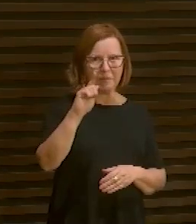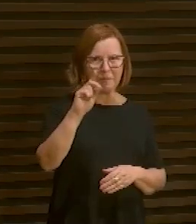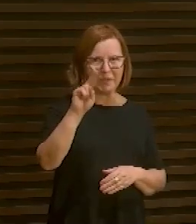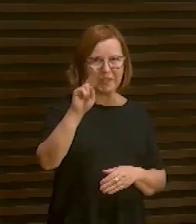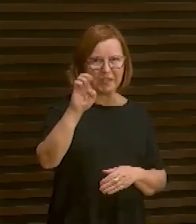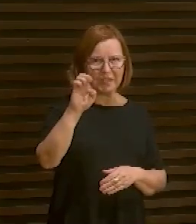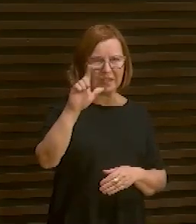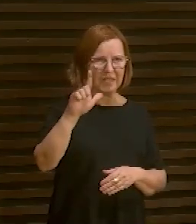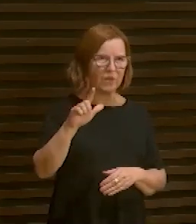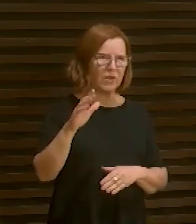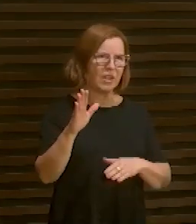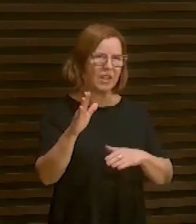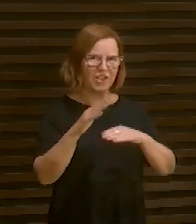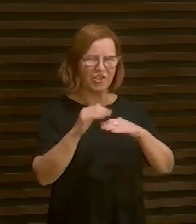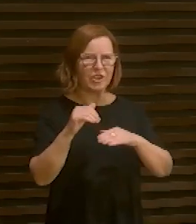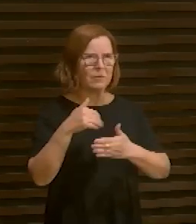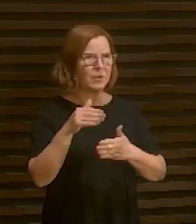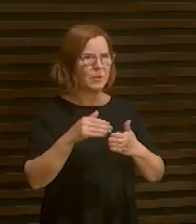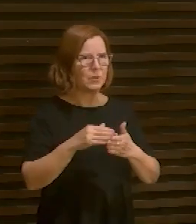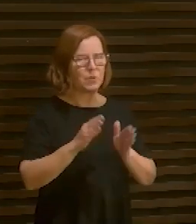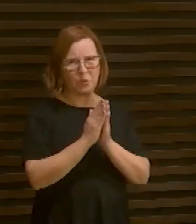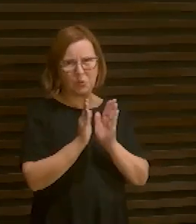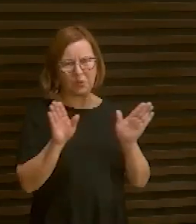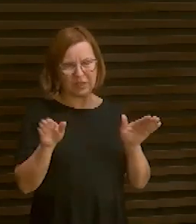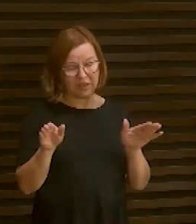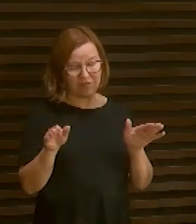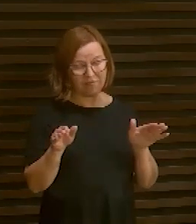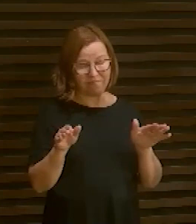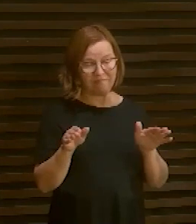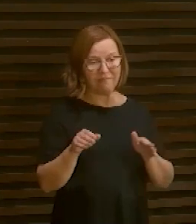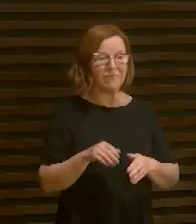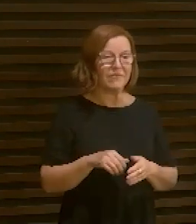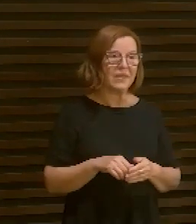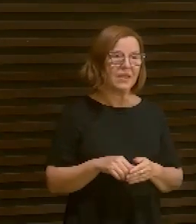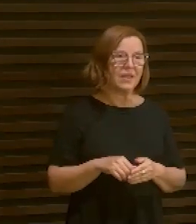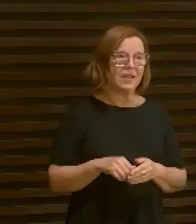vai. E ela deu um carreiraço no Nicodemos.